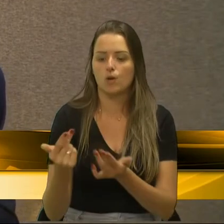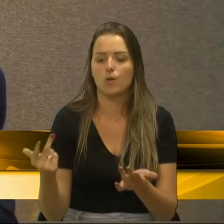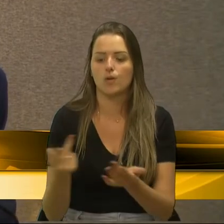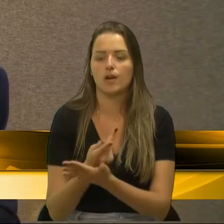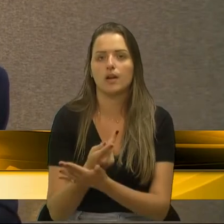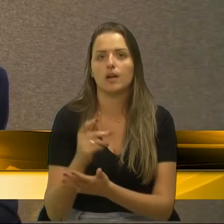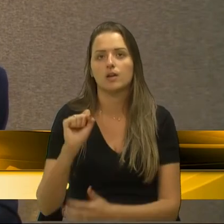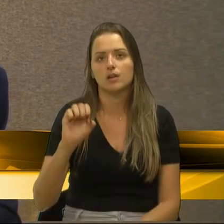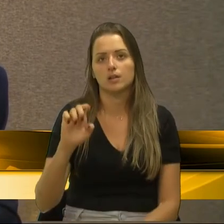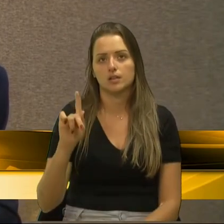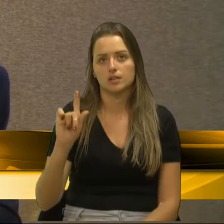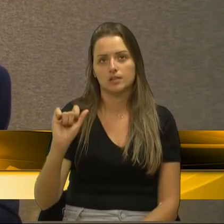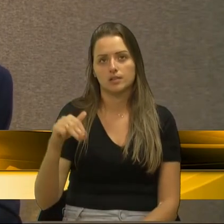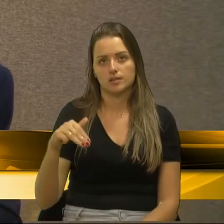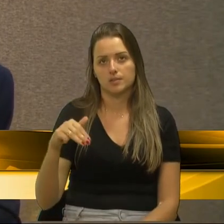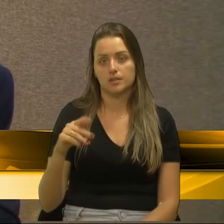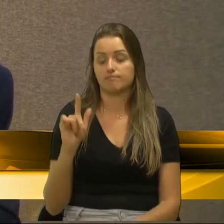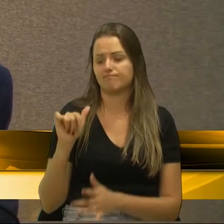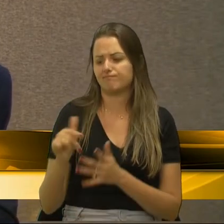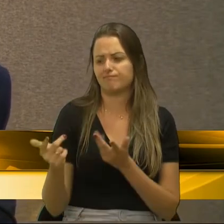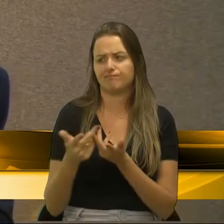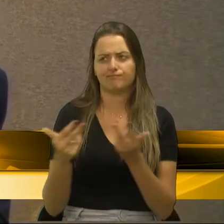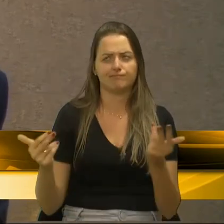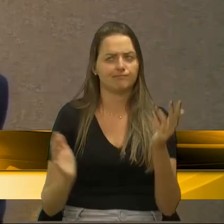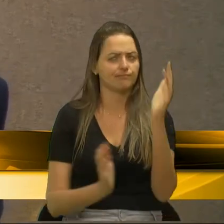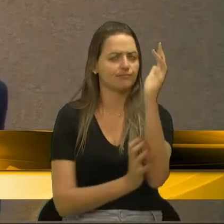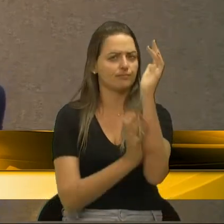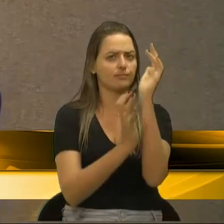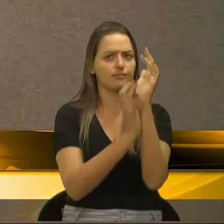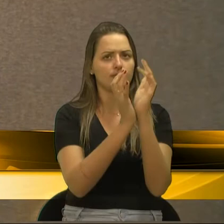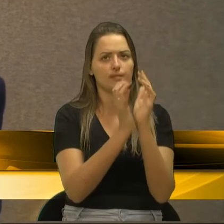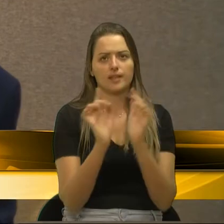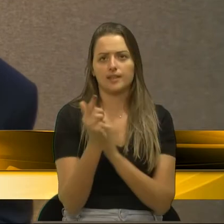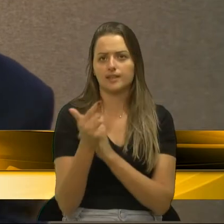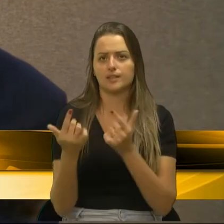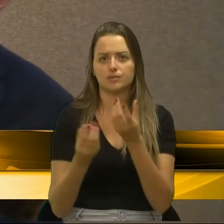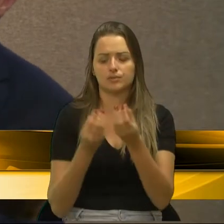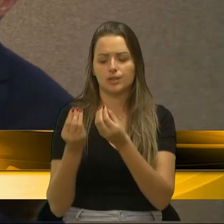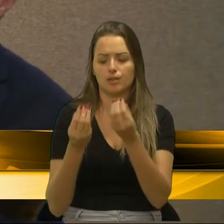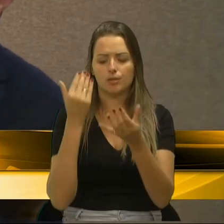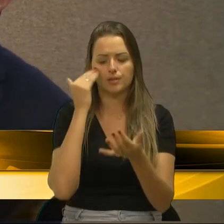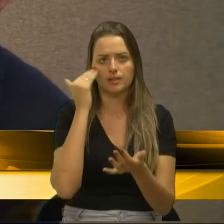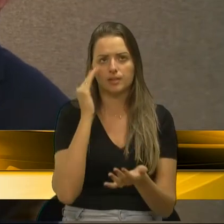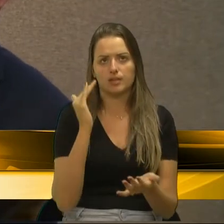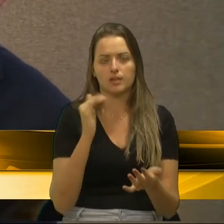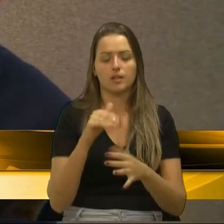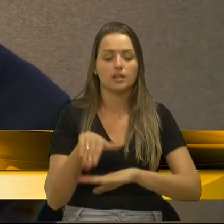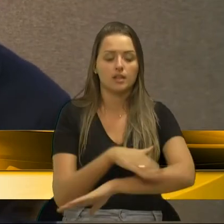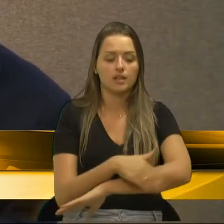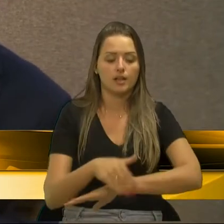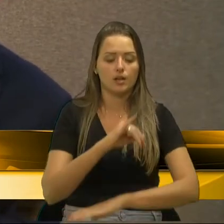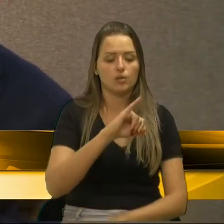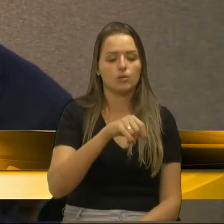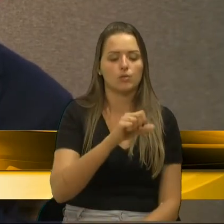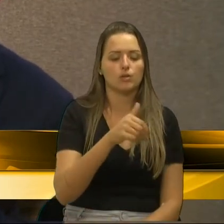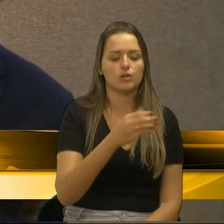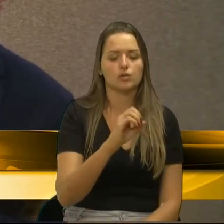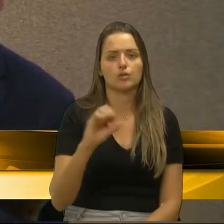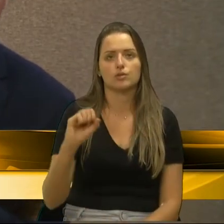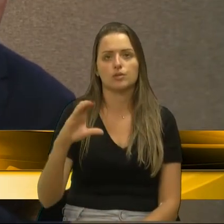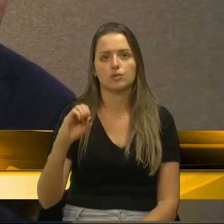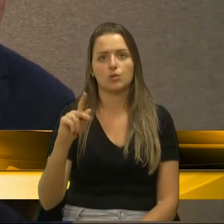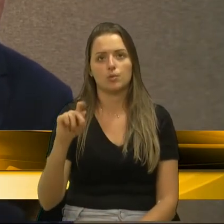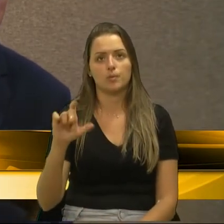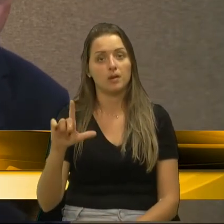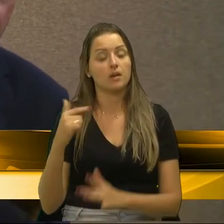CEPLAN, é umas questões burocráticas que não dá para entender, e a João Escopel está até hoje aí para ser aberta. Eu